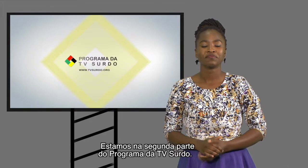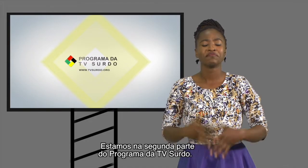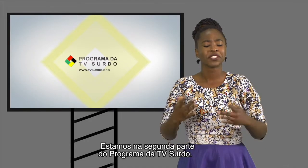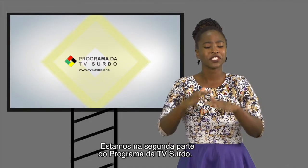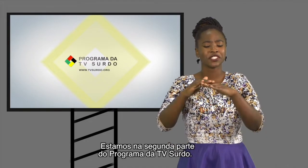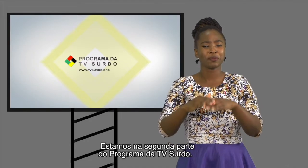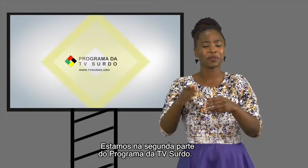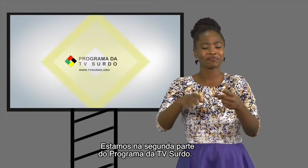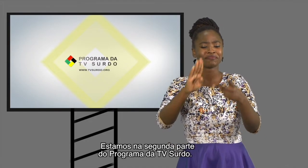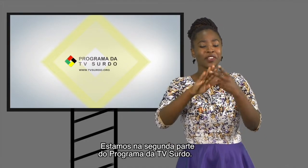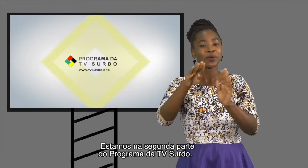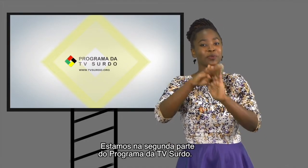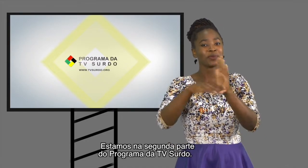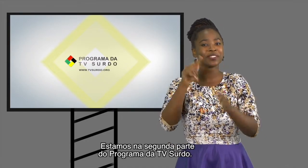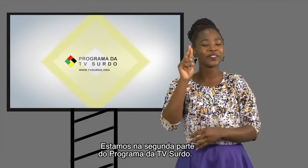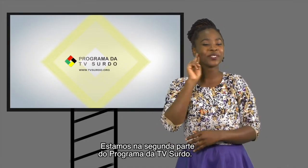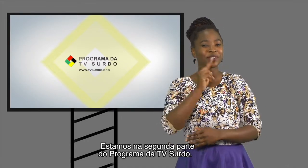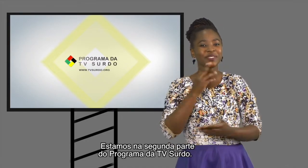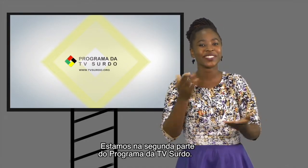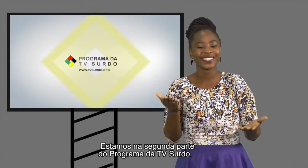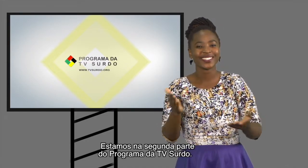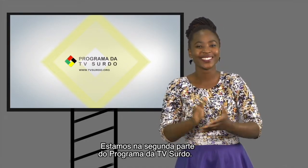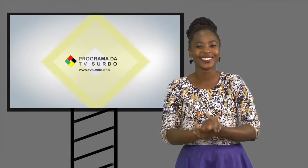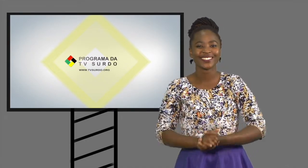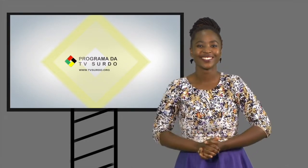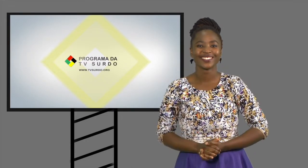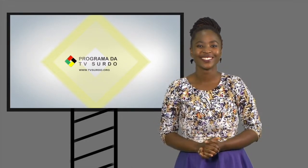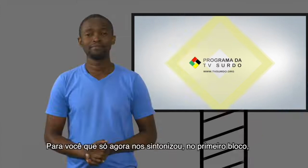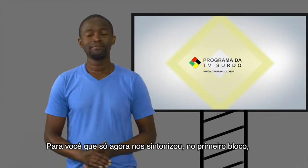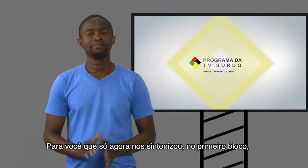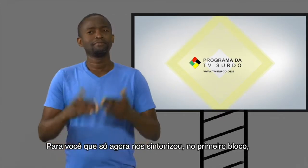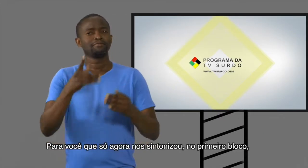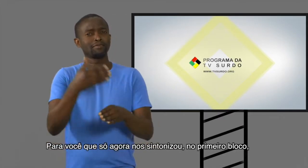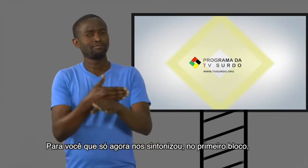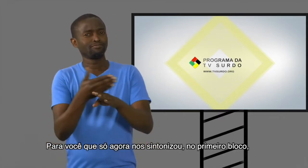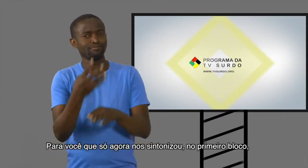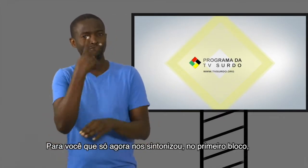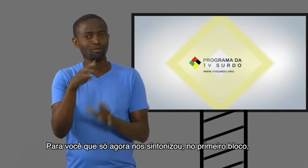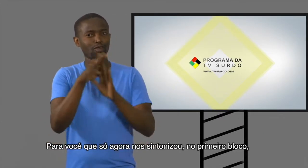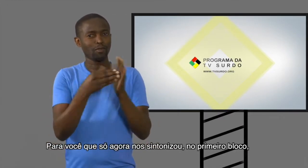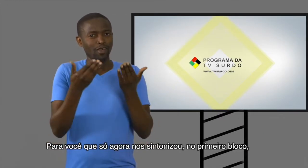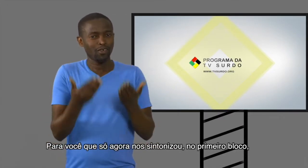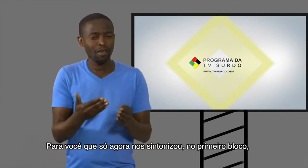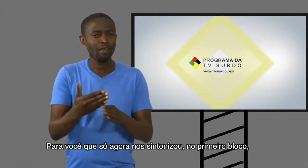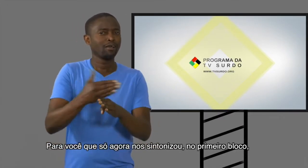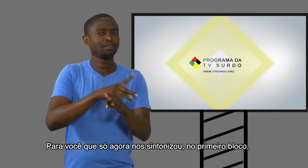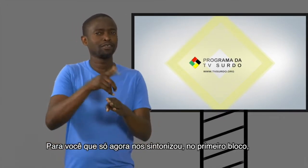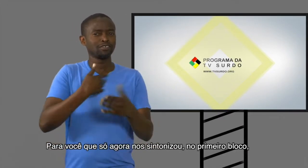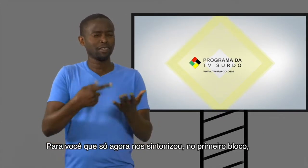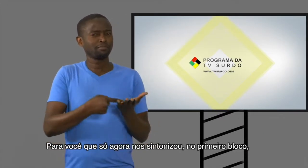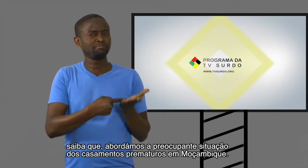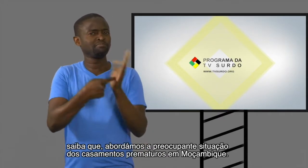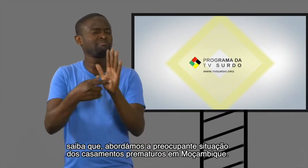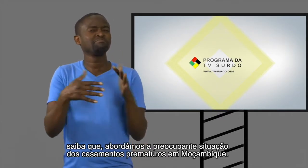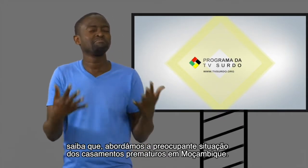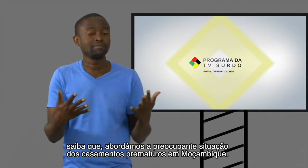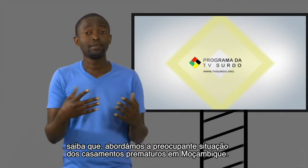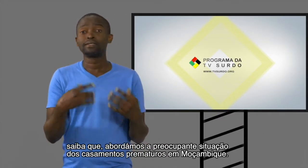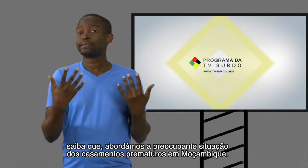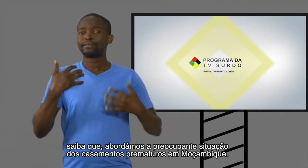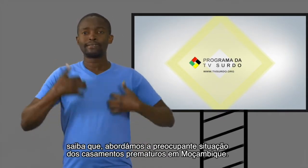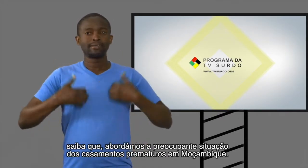Estamos na segunda parte do programa da TV Surdo. Para você que só agora nos sintonizou, saiba que no